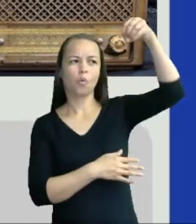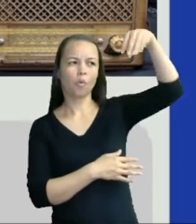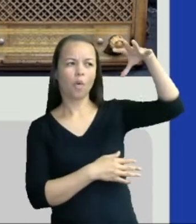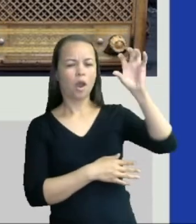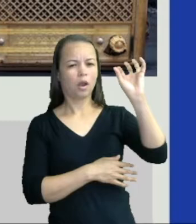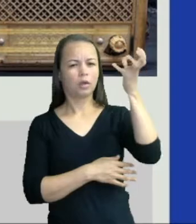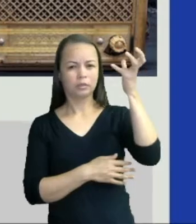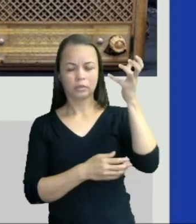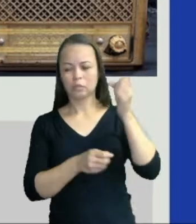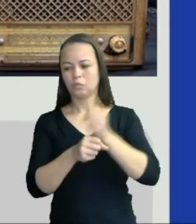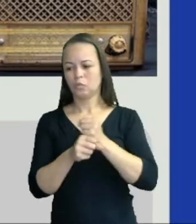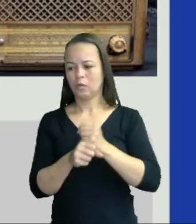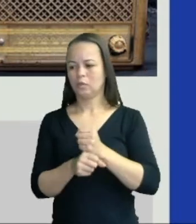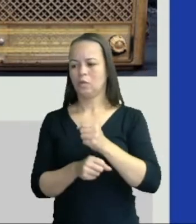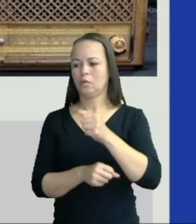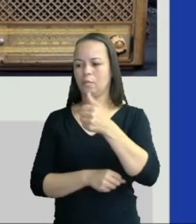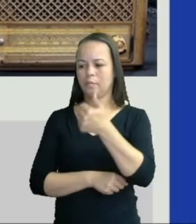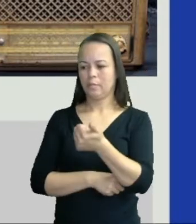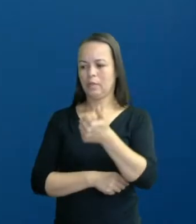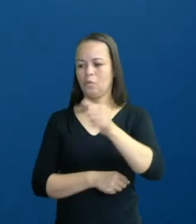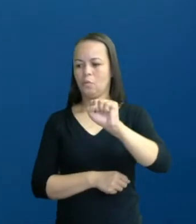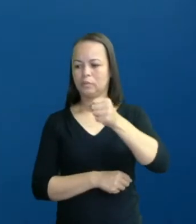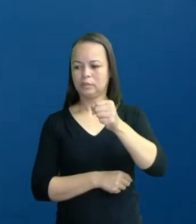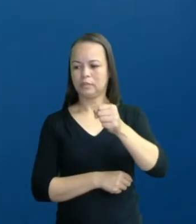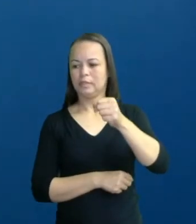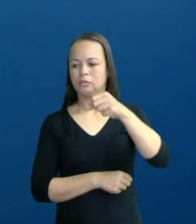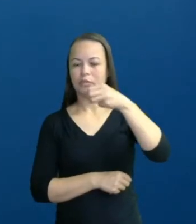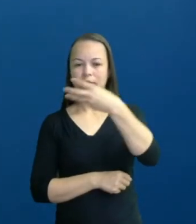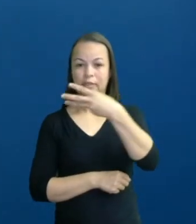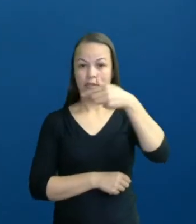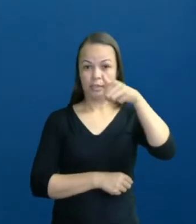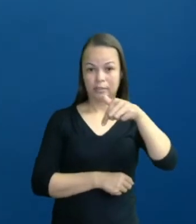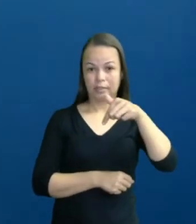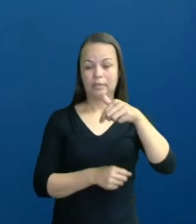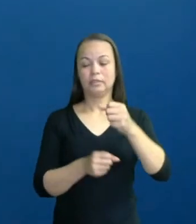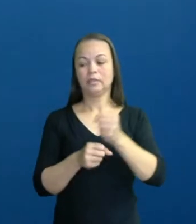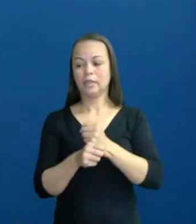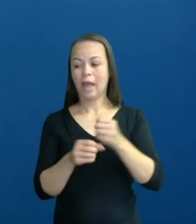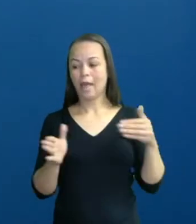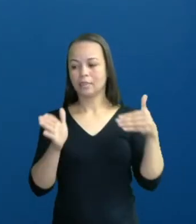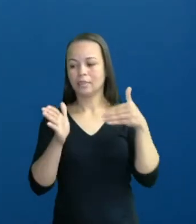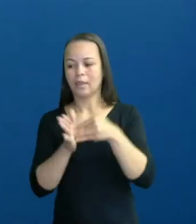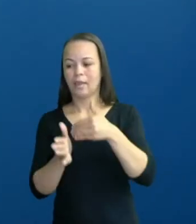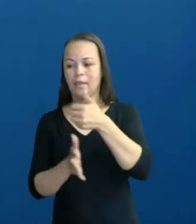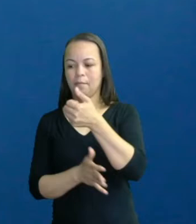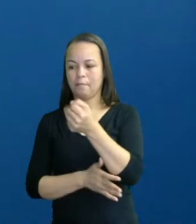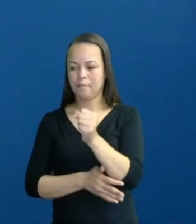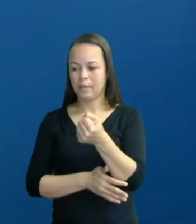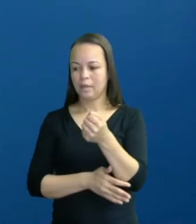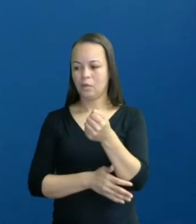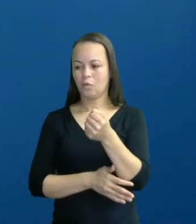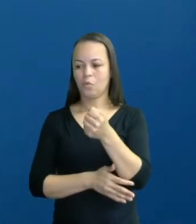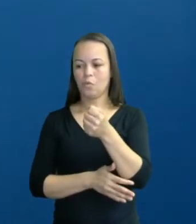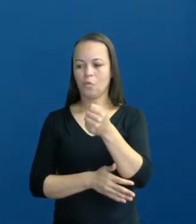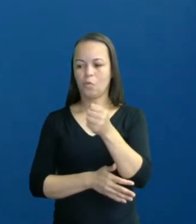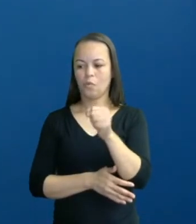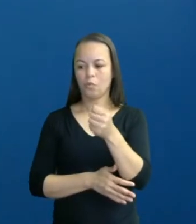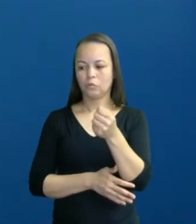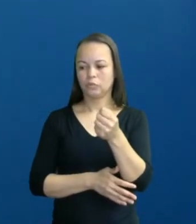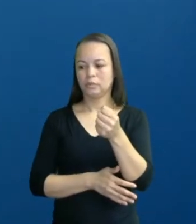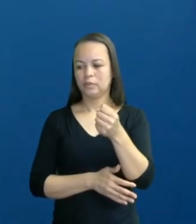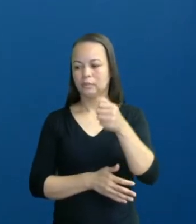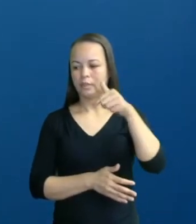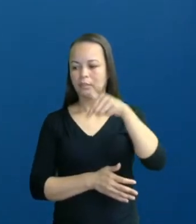1847 e 1831. Ei, a lâmpada, exatamente, muito importante, né? Imagina se a gente não